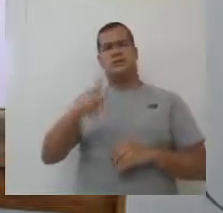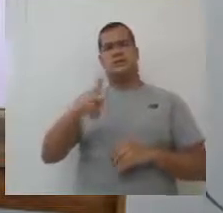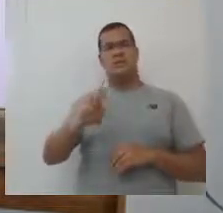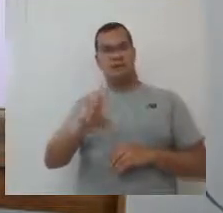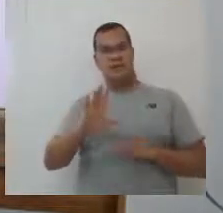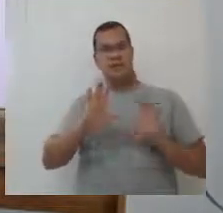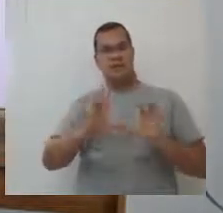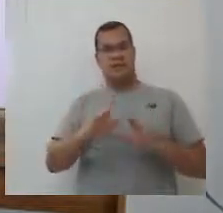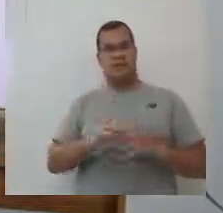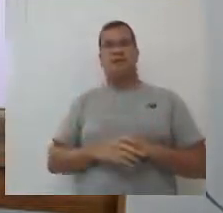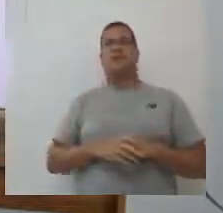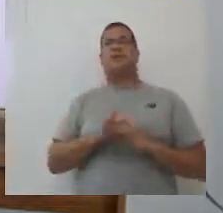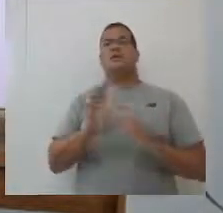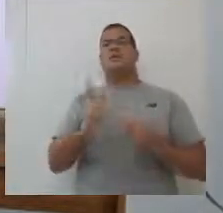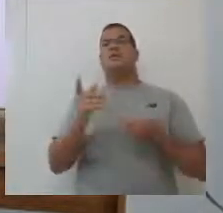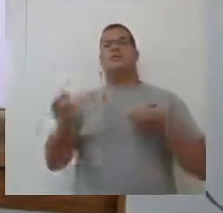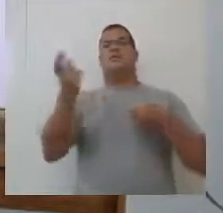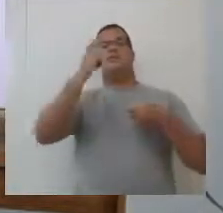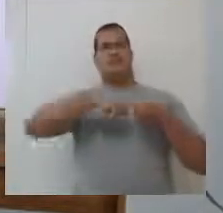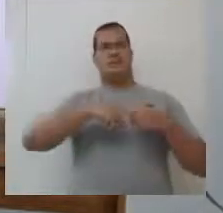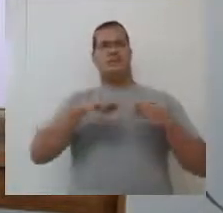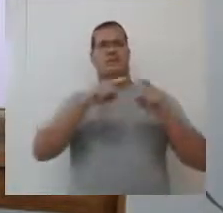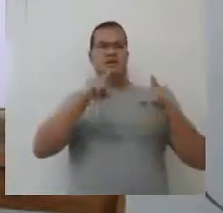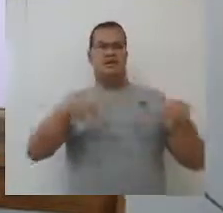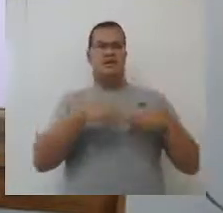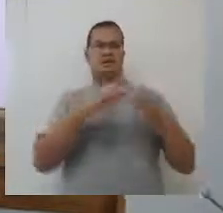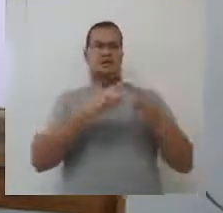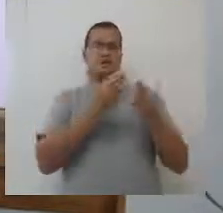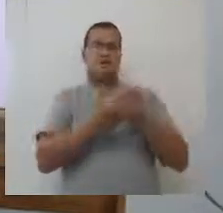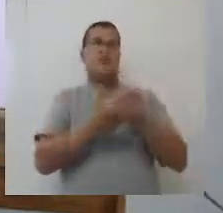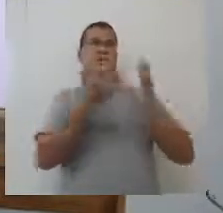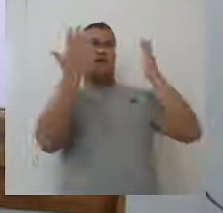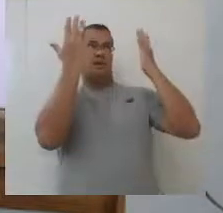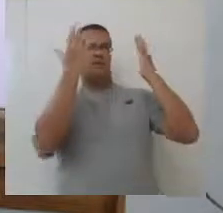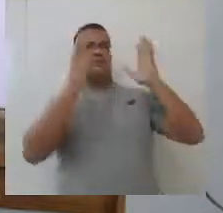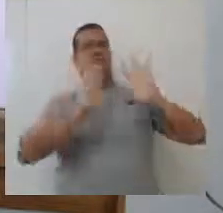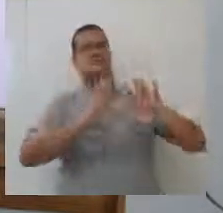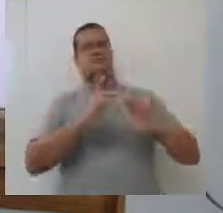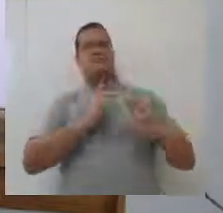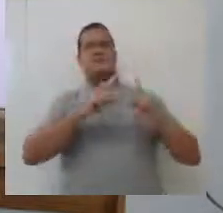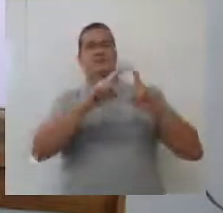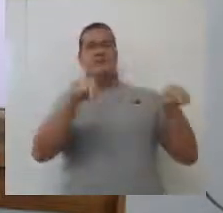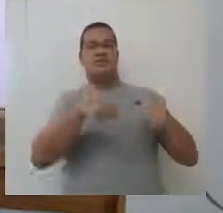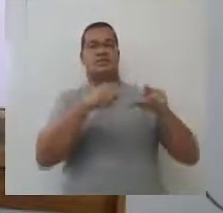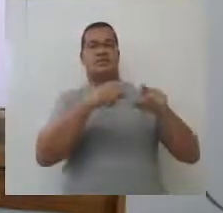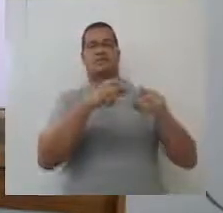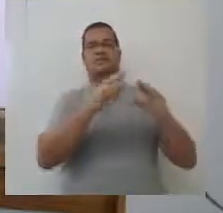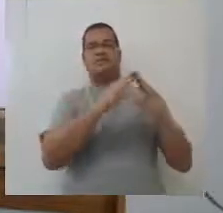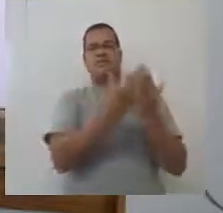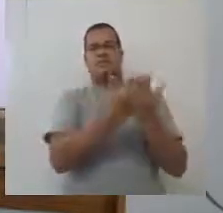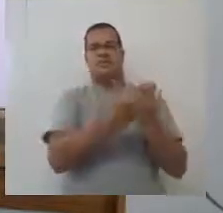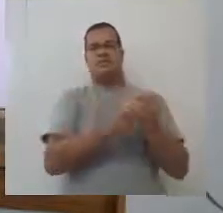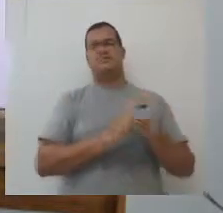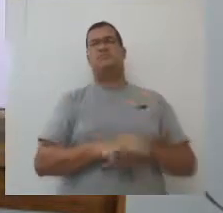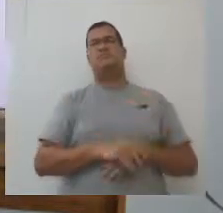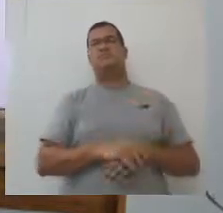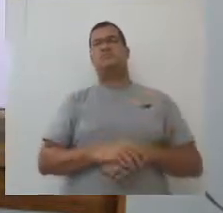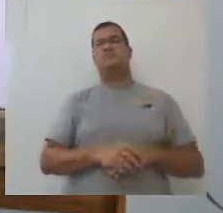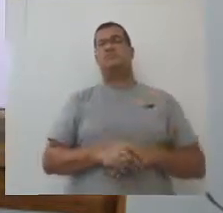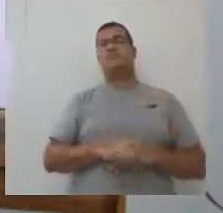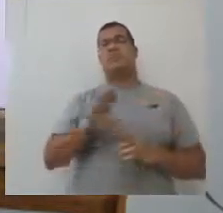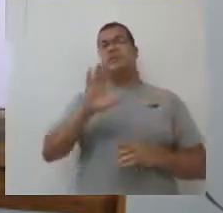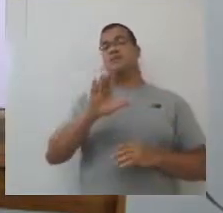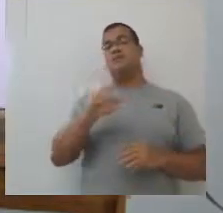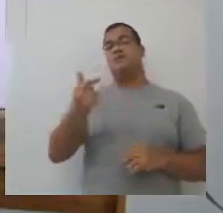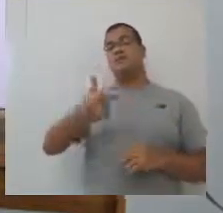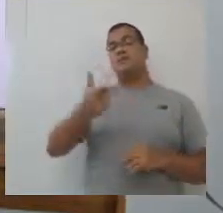gente já voltou ao normal, graças a Deus, os professores vão falar para vocês aí na sala de aula, tá? E se vocês quiserem adiantar, vai lá no canal, que eu já tenho aula de segunda lei também